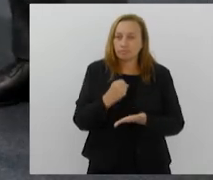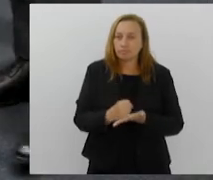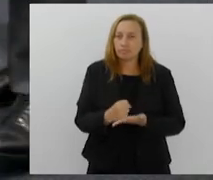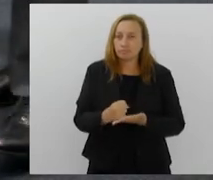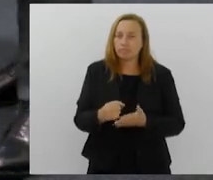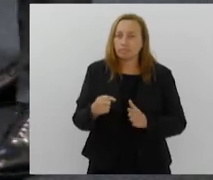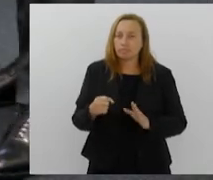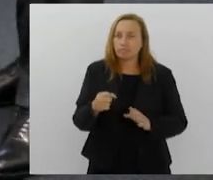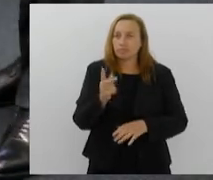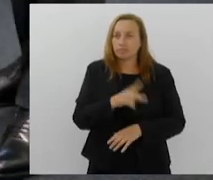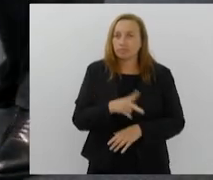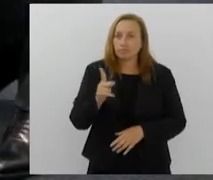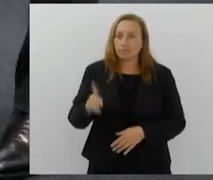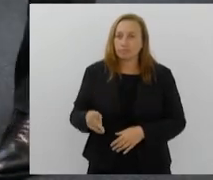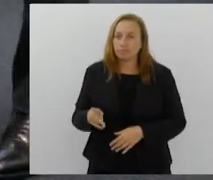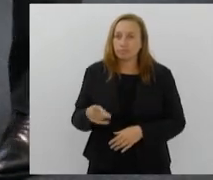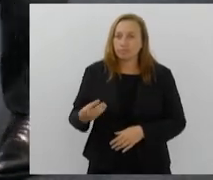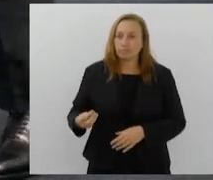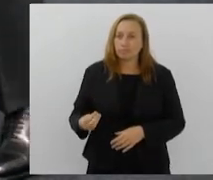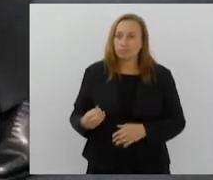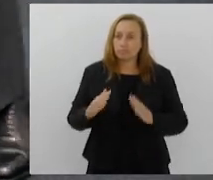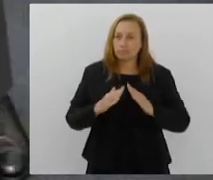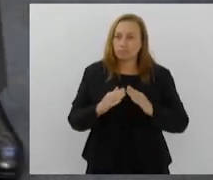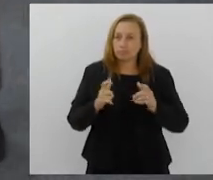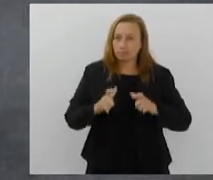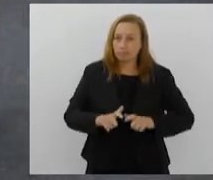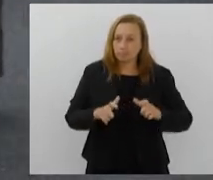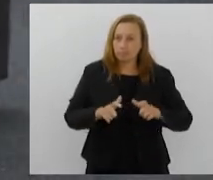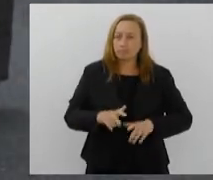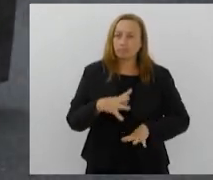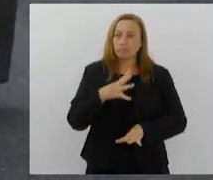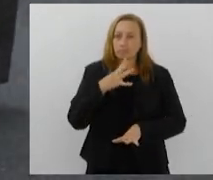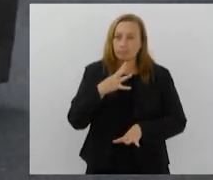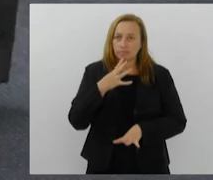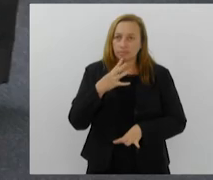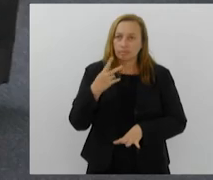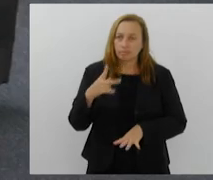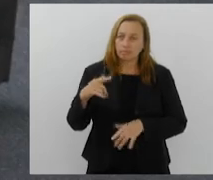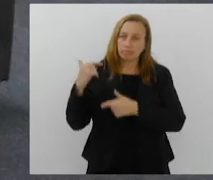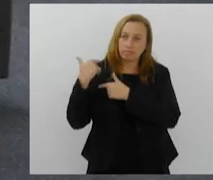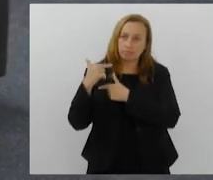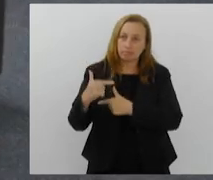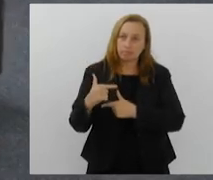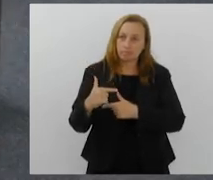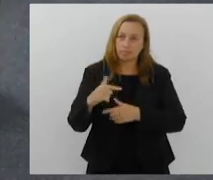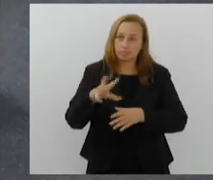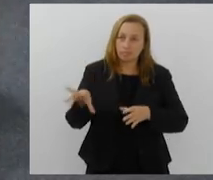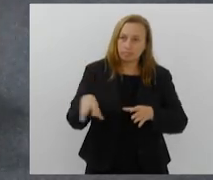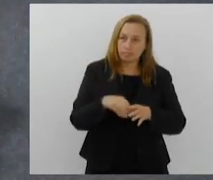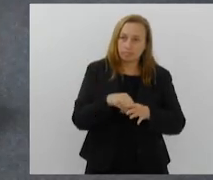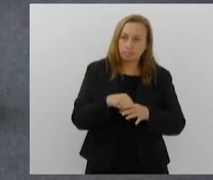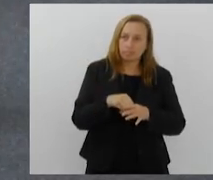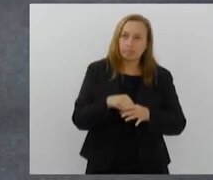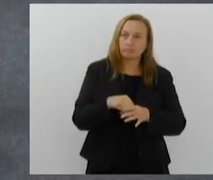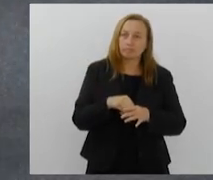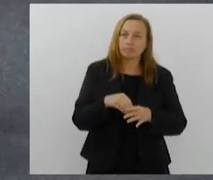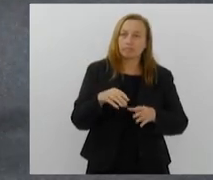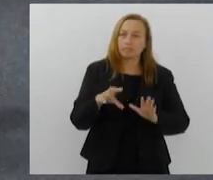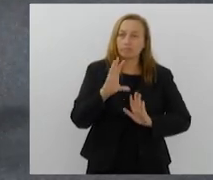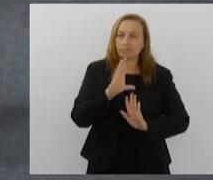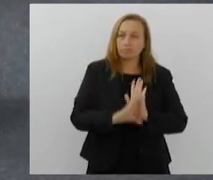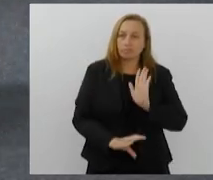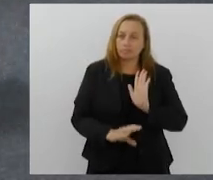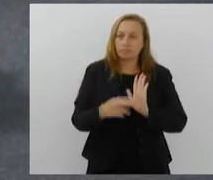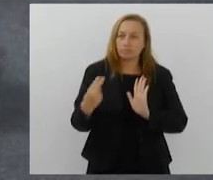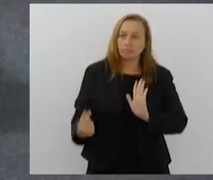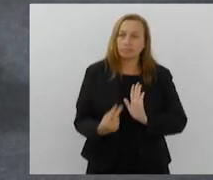profissionais gestados naquela comunidade, reconhecidos os seus saberes tradicionais, incluídos no rol da matriz curricular. Então, é uma